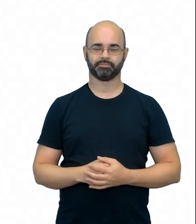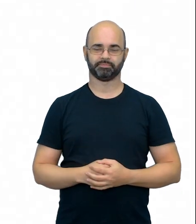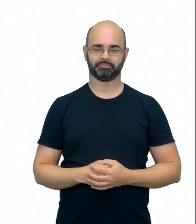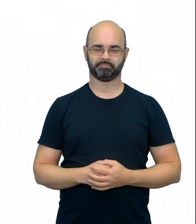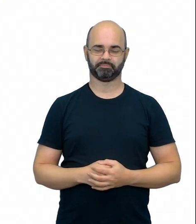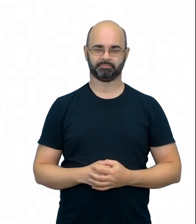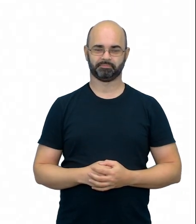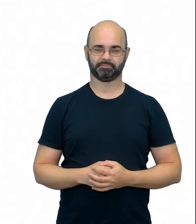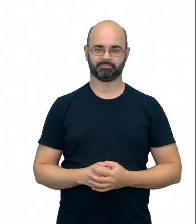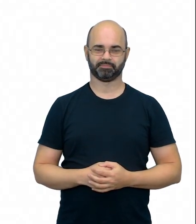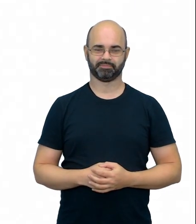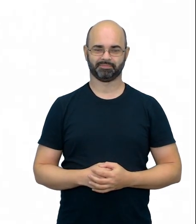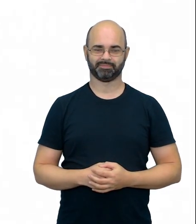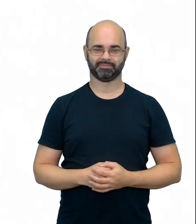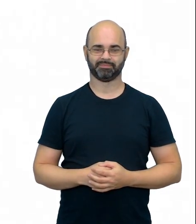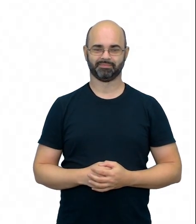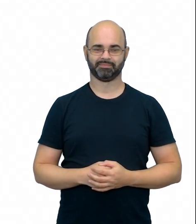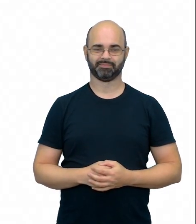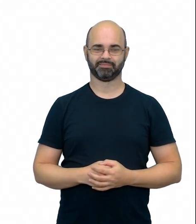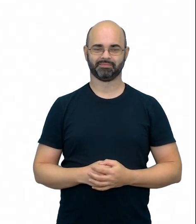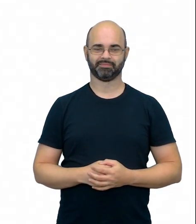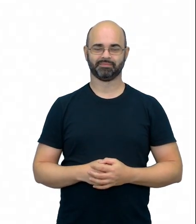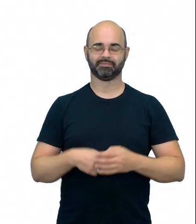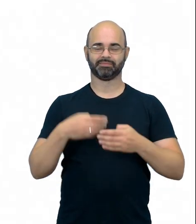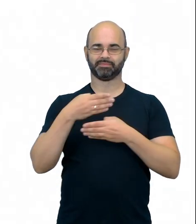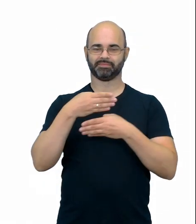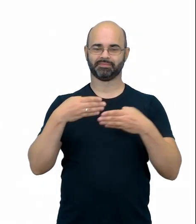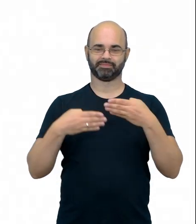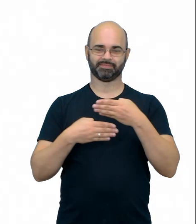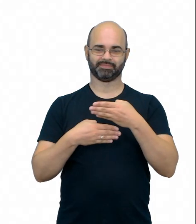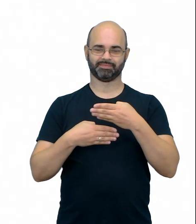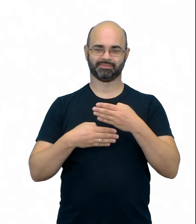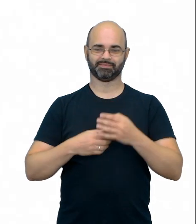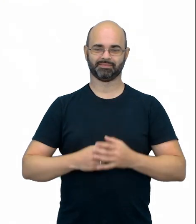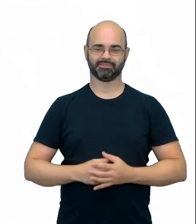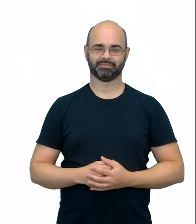Continuando, então, vamos para o próximo slide.